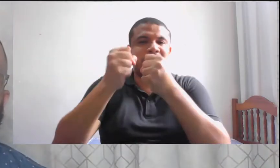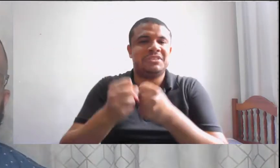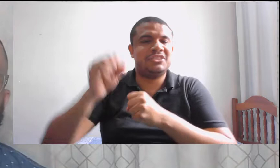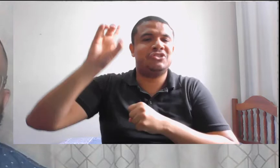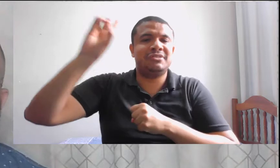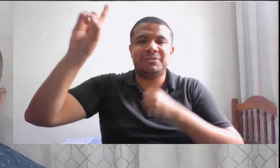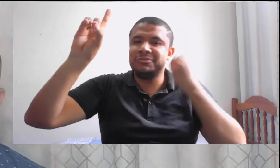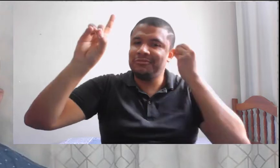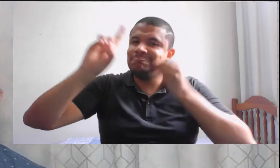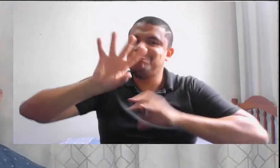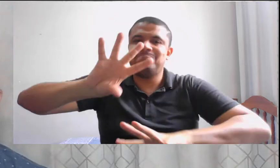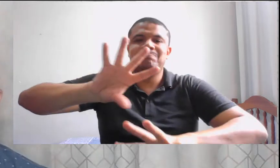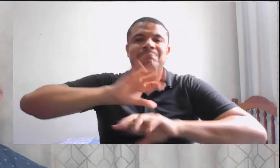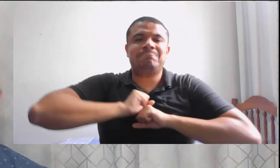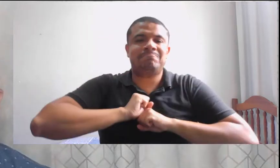Deus.